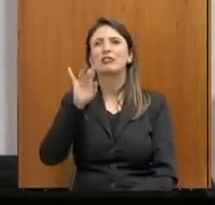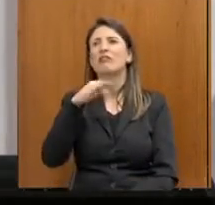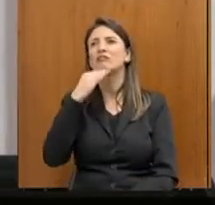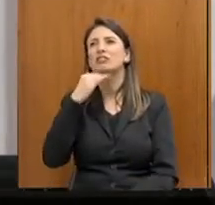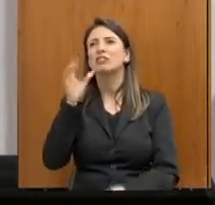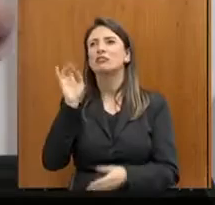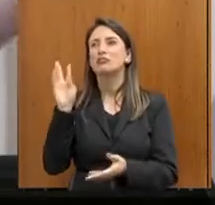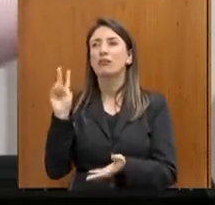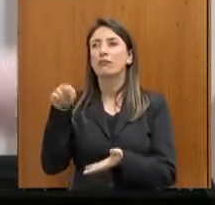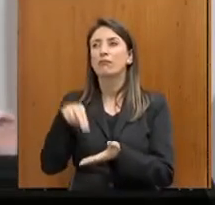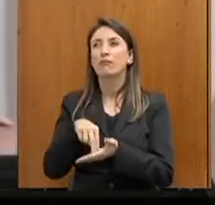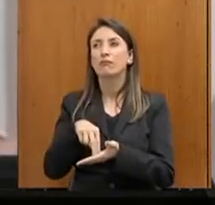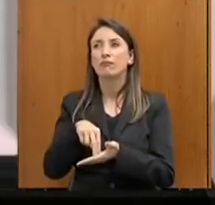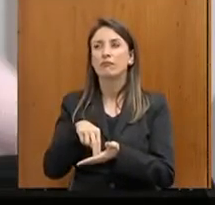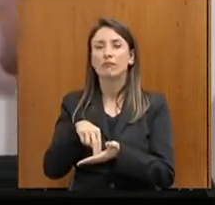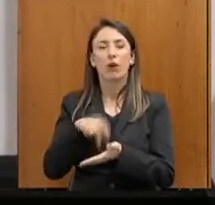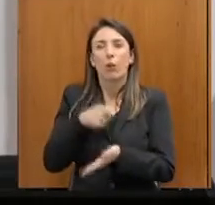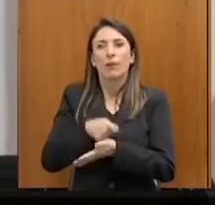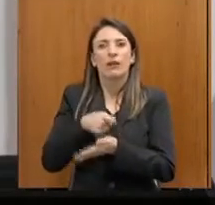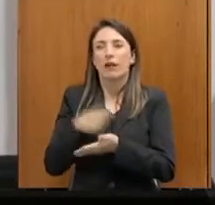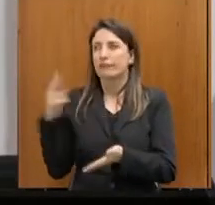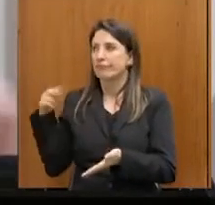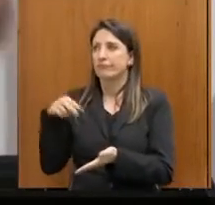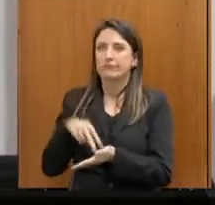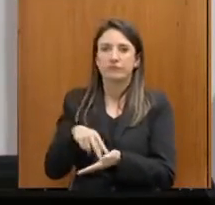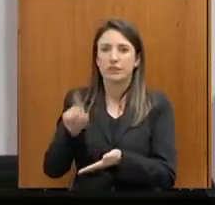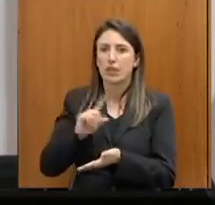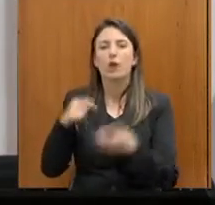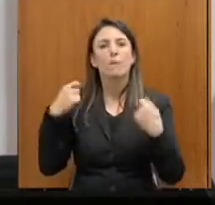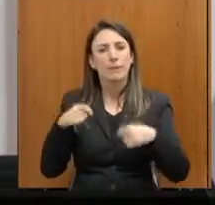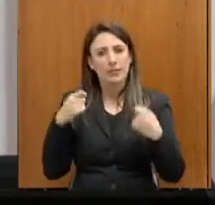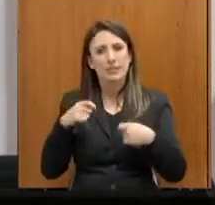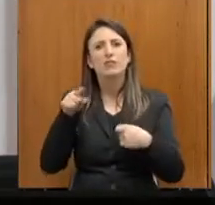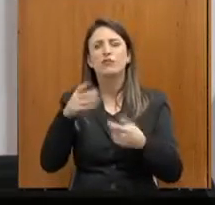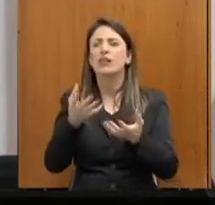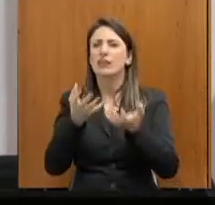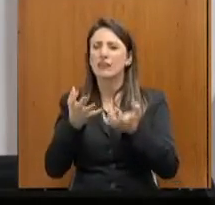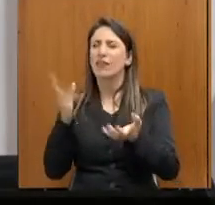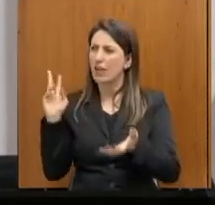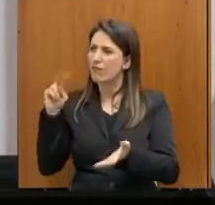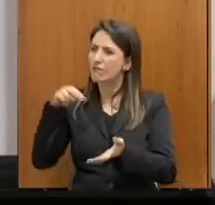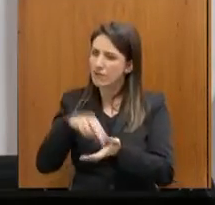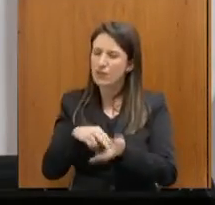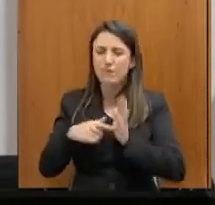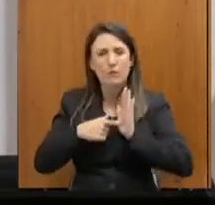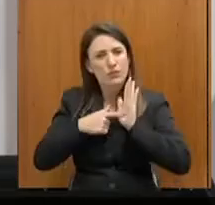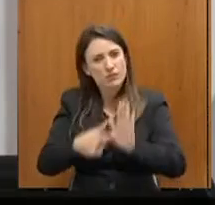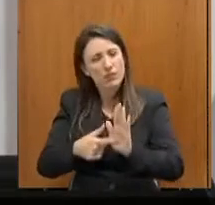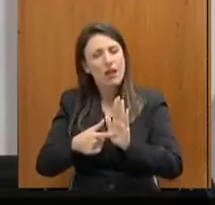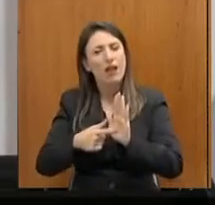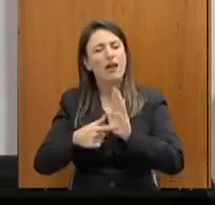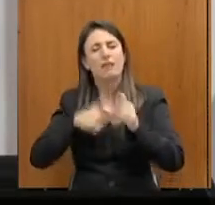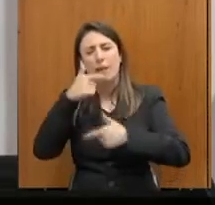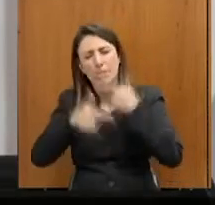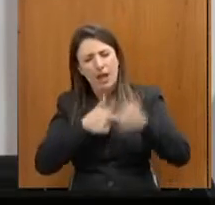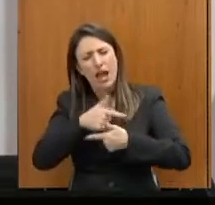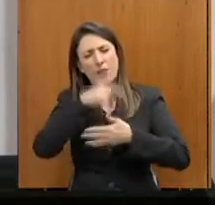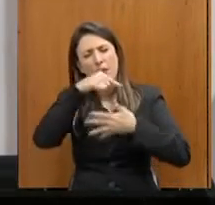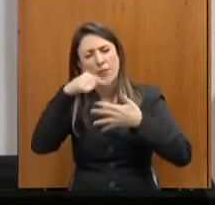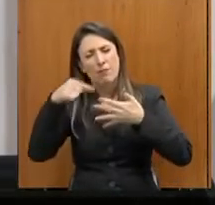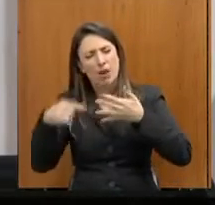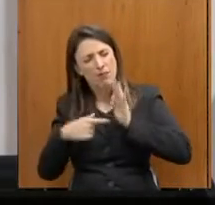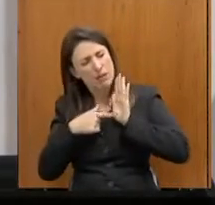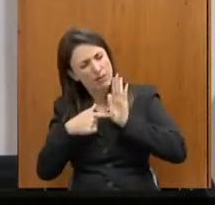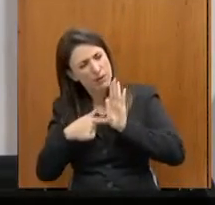vir e ter que vir não é querer vir e querer realmente mostrar o trabalho para sendo feito esse é o grande